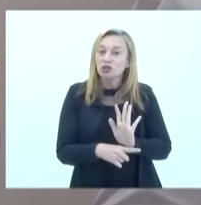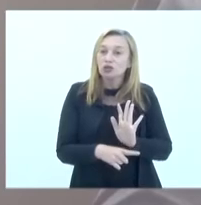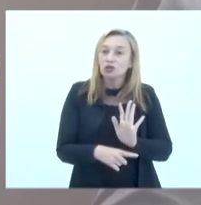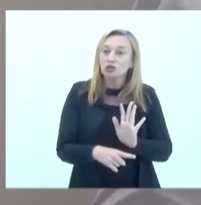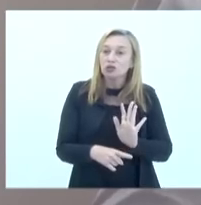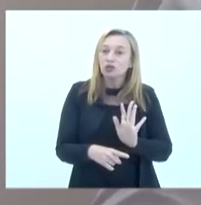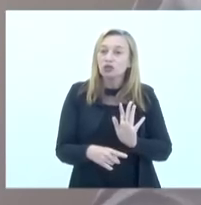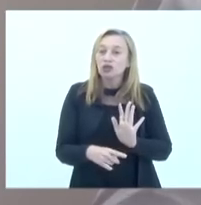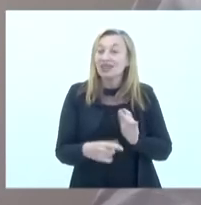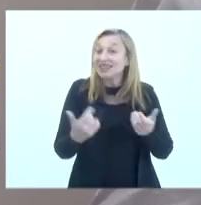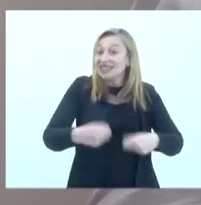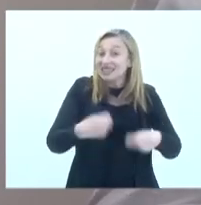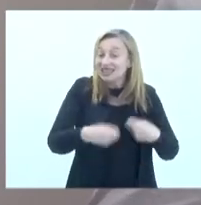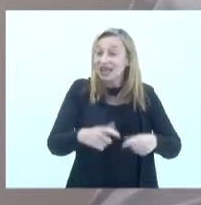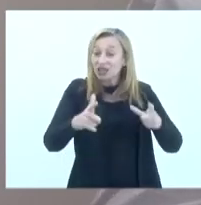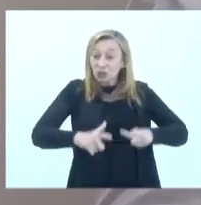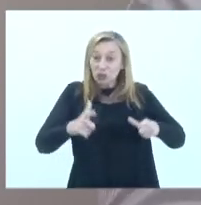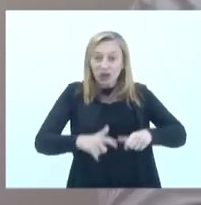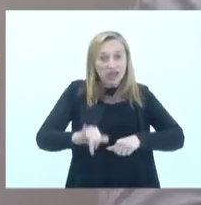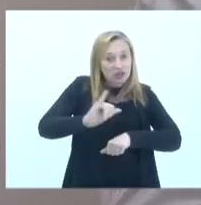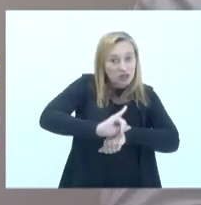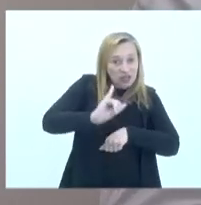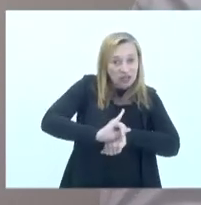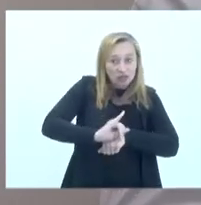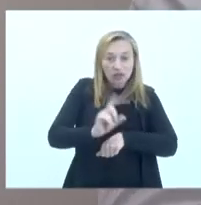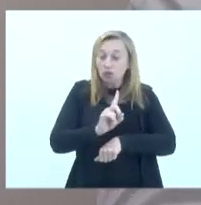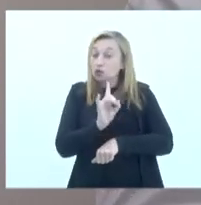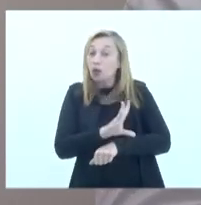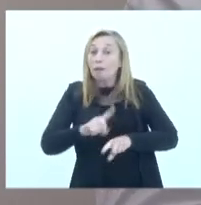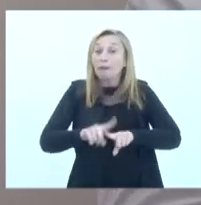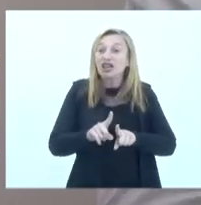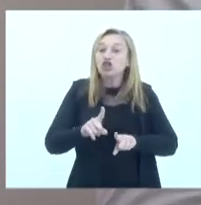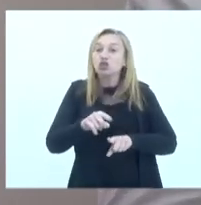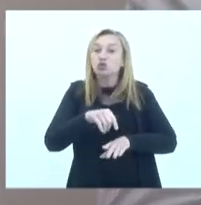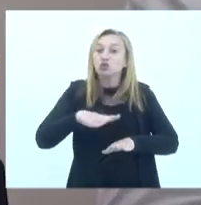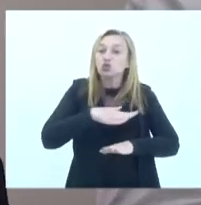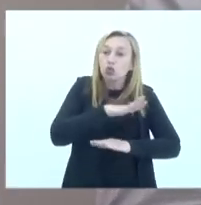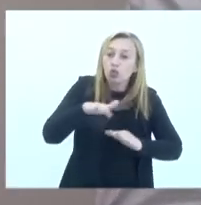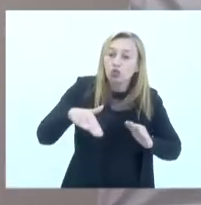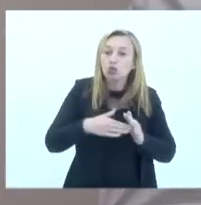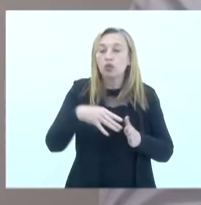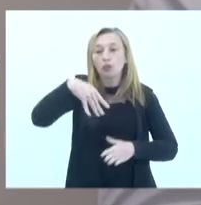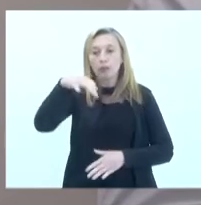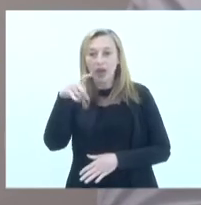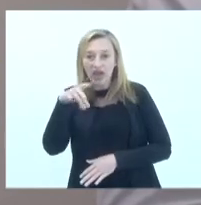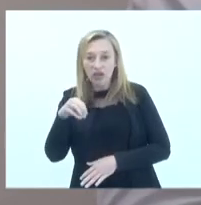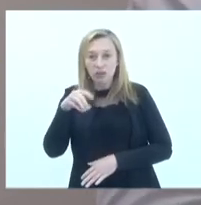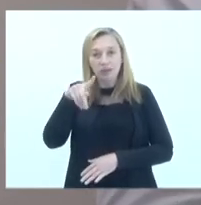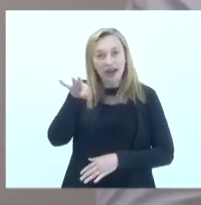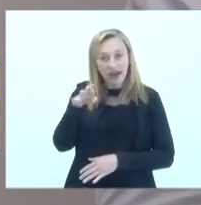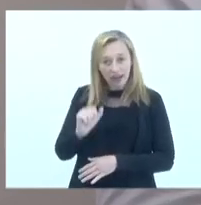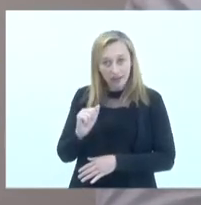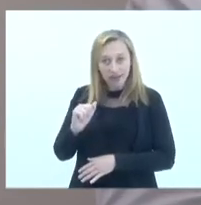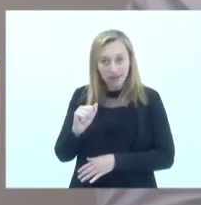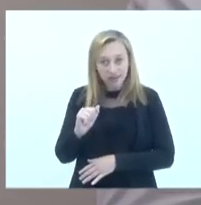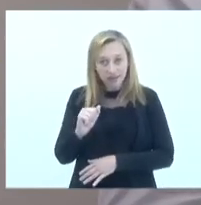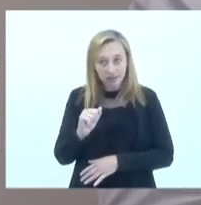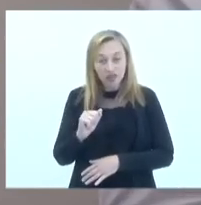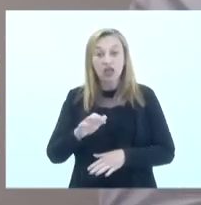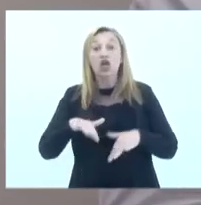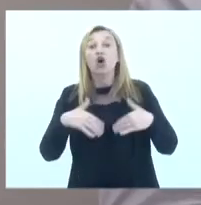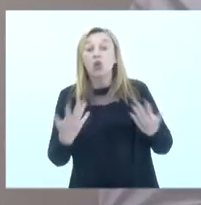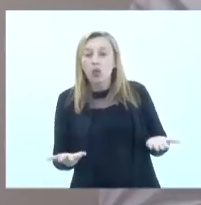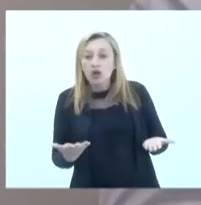da região, não só de Volta Redonda, mas todo o Médio Paraíba. E, quando a